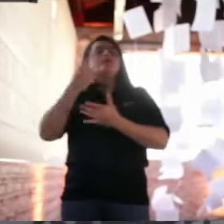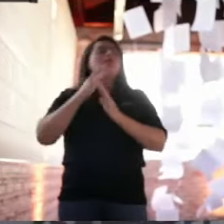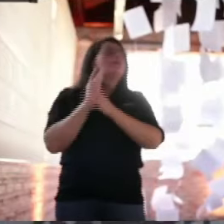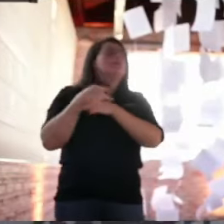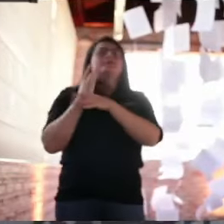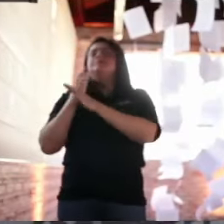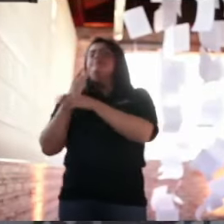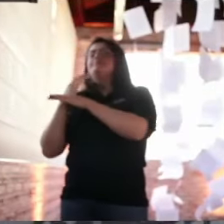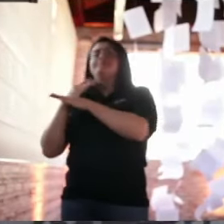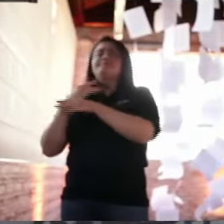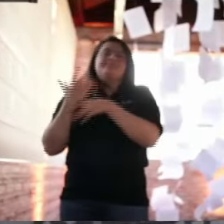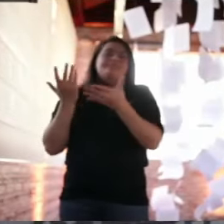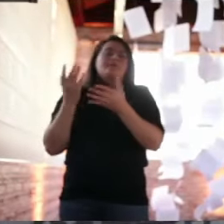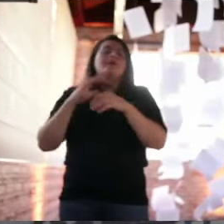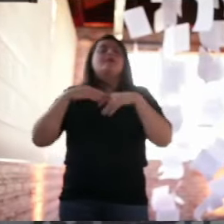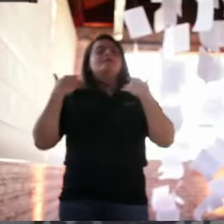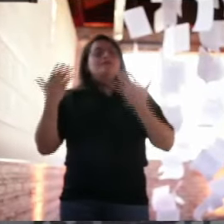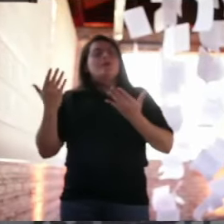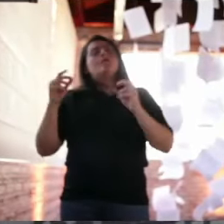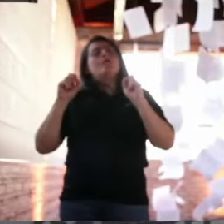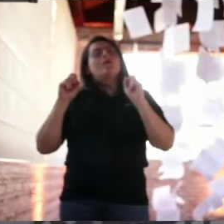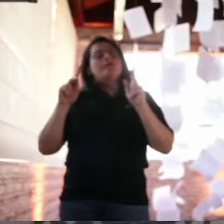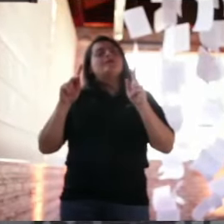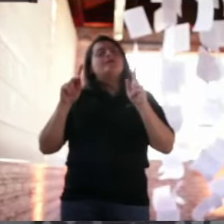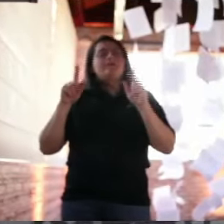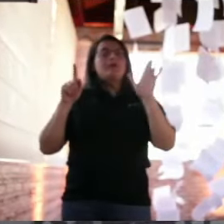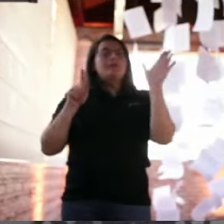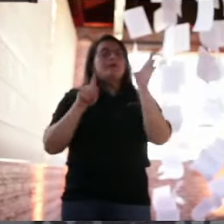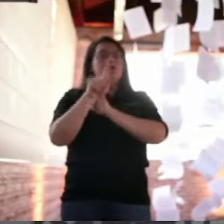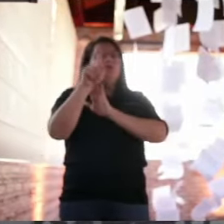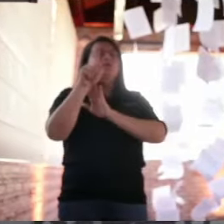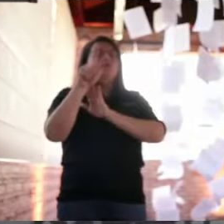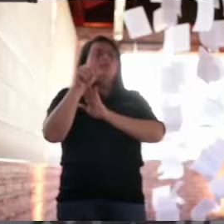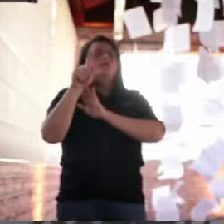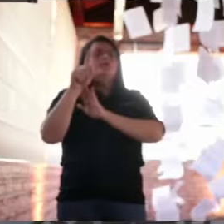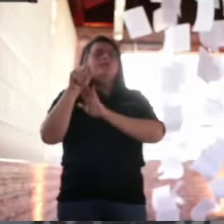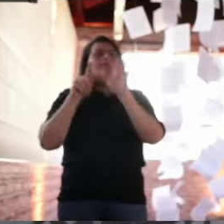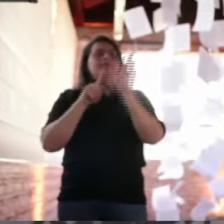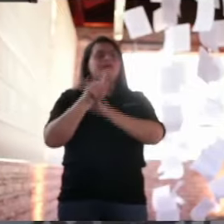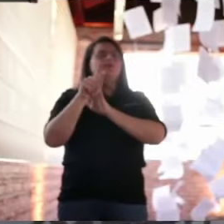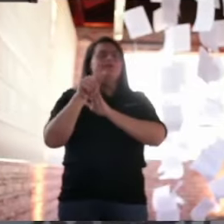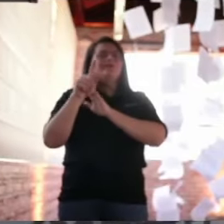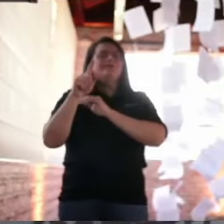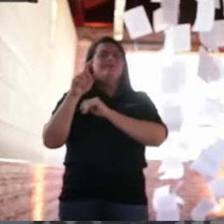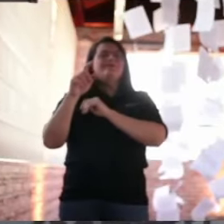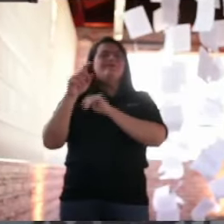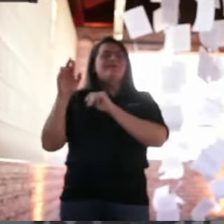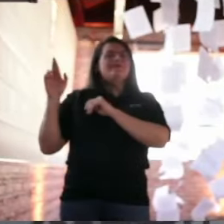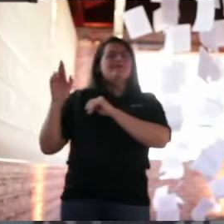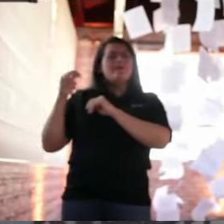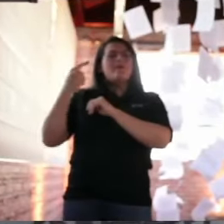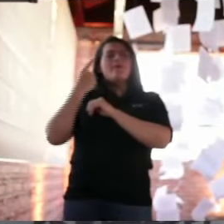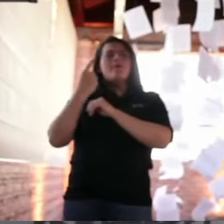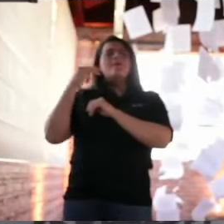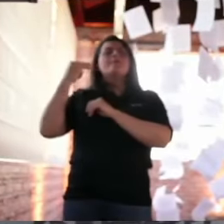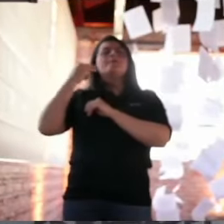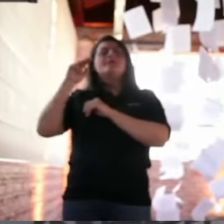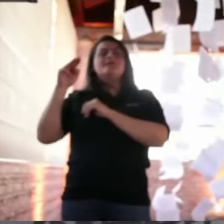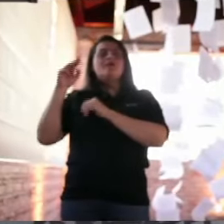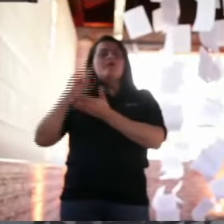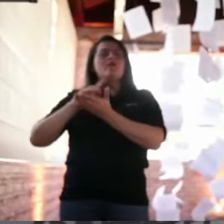no meio disso tudo mas enfim a pergunta é que acho que é a pergunta de um milhão de dólares porque talvez a gente não saiba exatamente